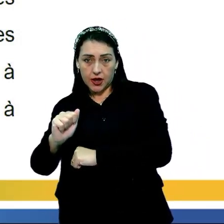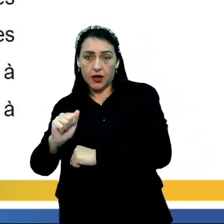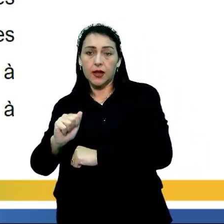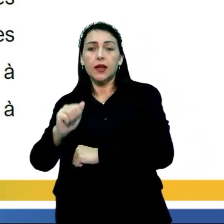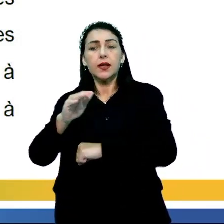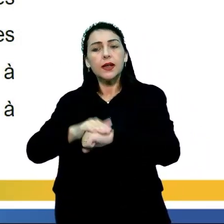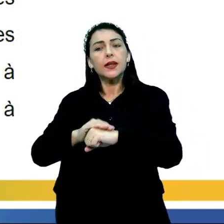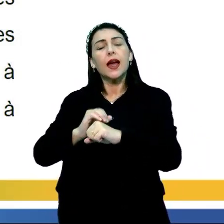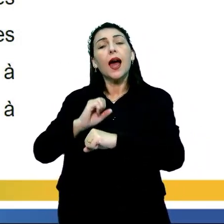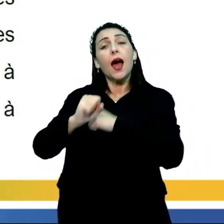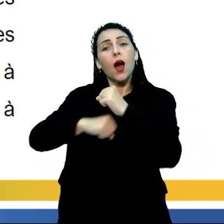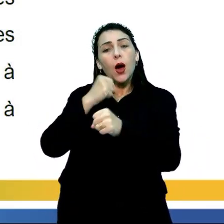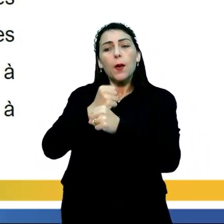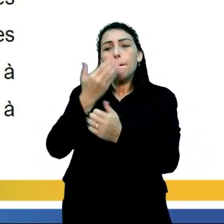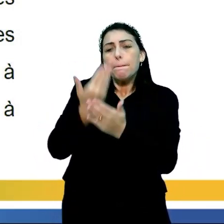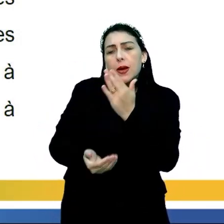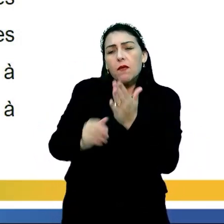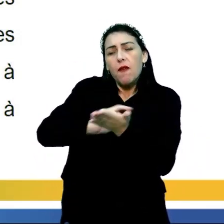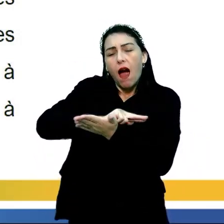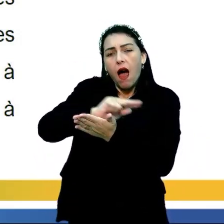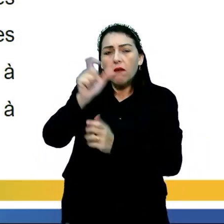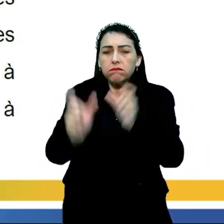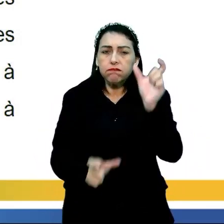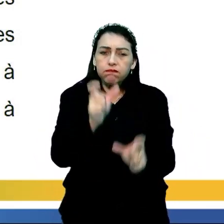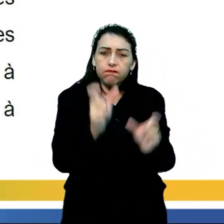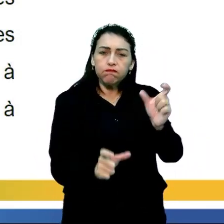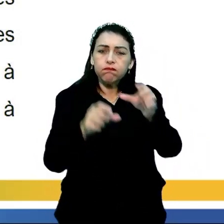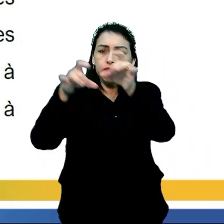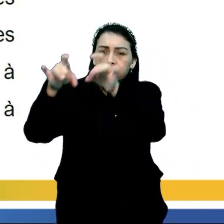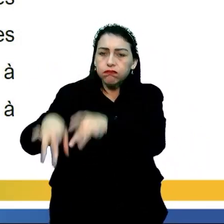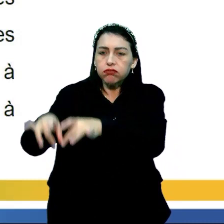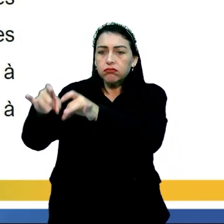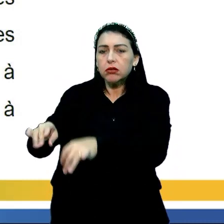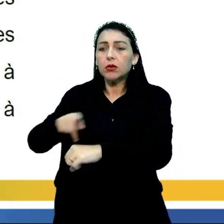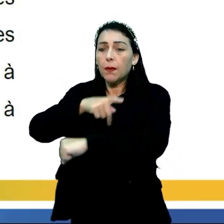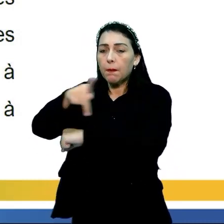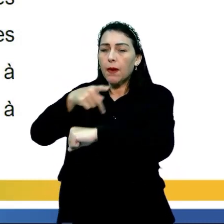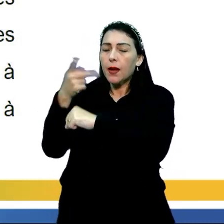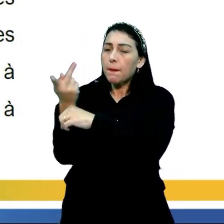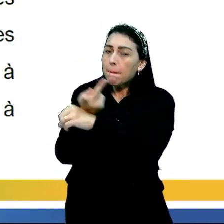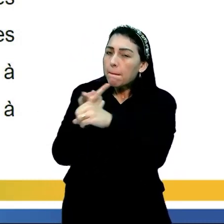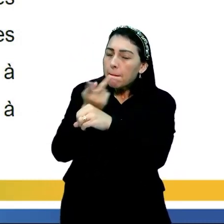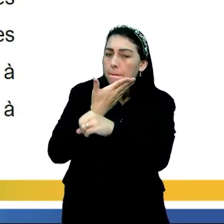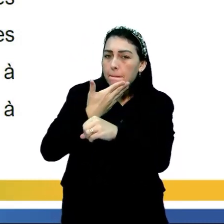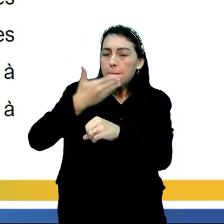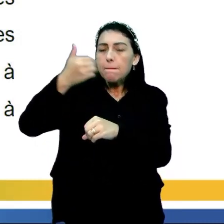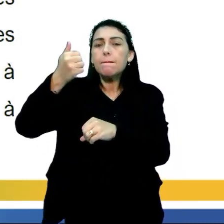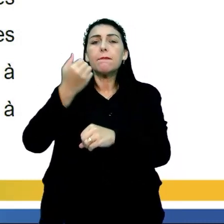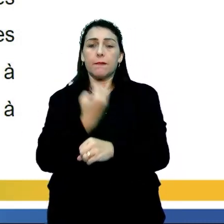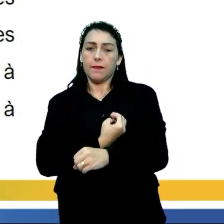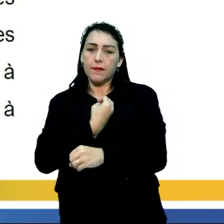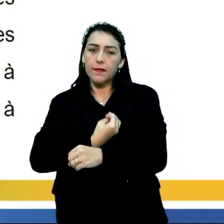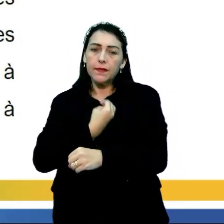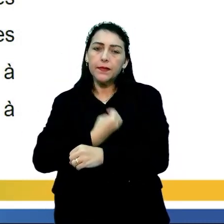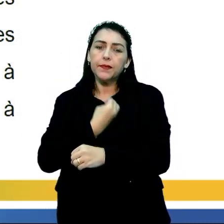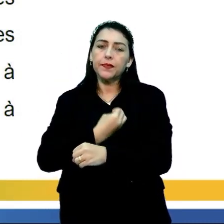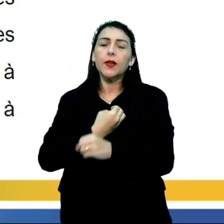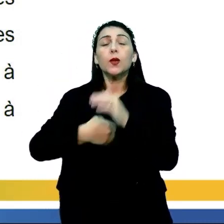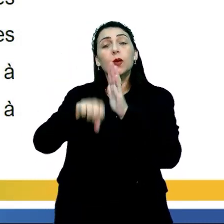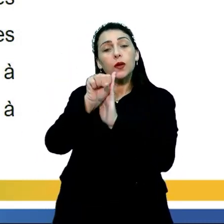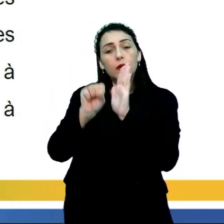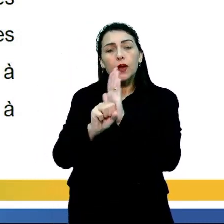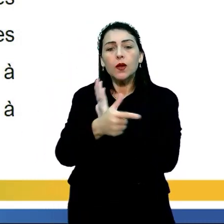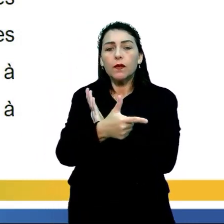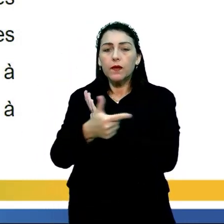chamada década perdida, inúmeros brasileiros deixaram o país em busca de melhores condições de vida. No